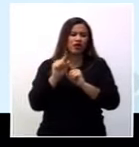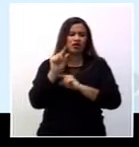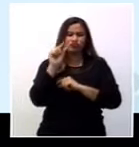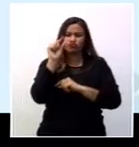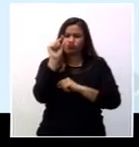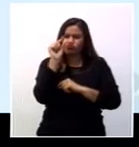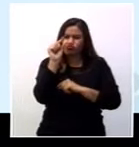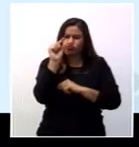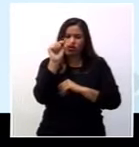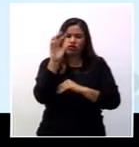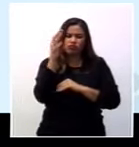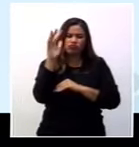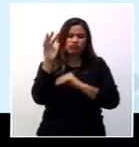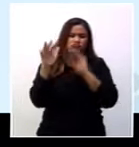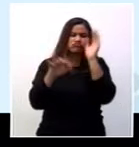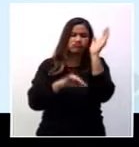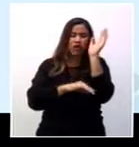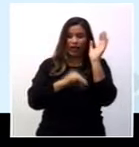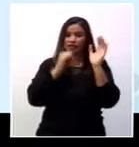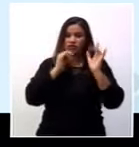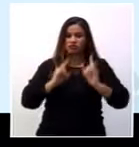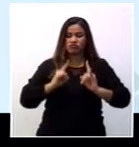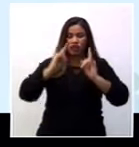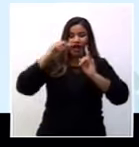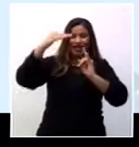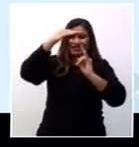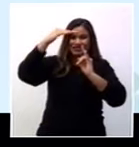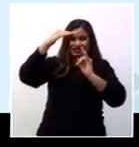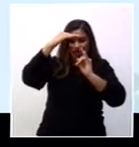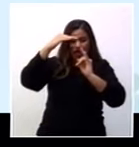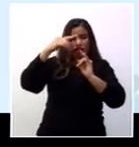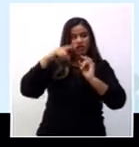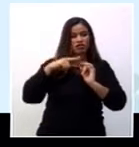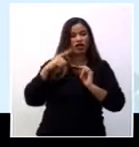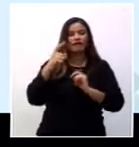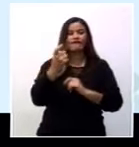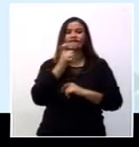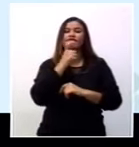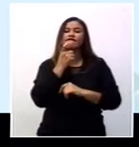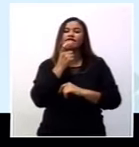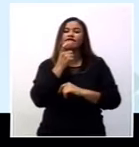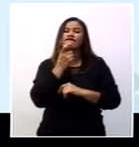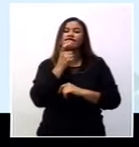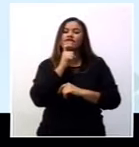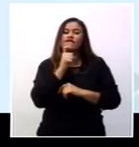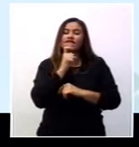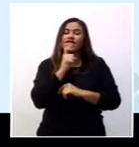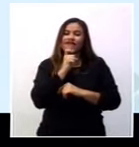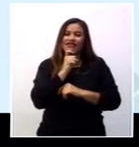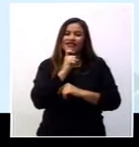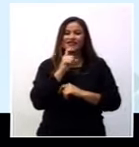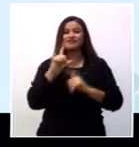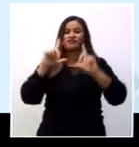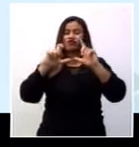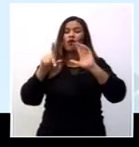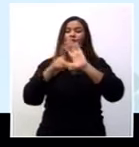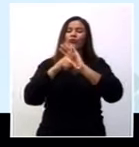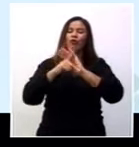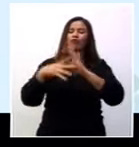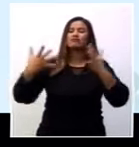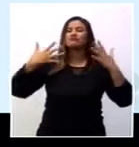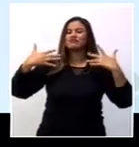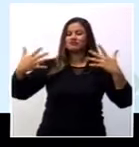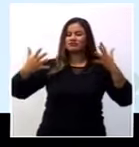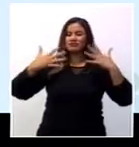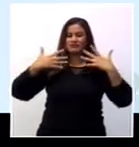em um alto dos prédios, né? Então, é um dia, essa foto foi tirada num dia típico de verão,